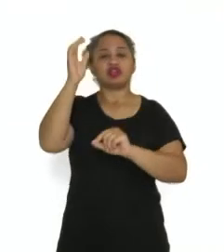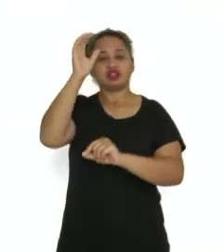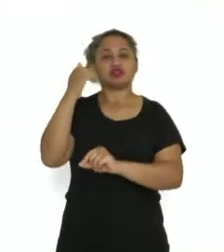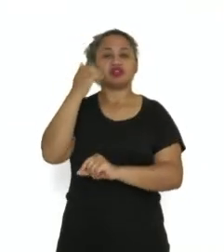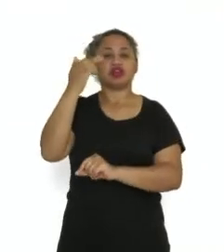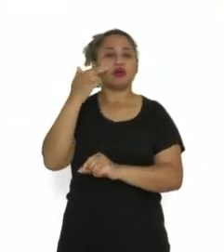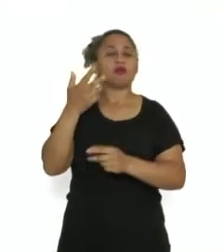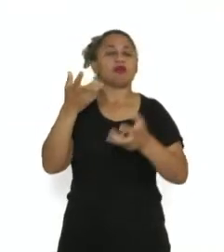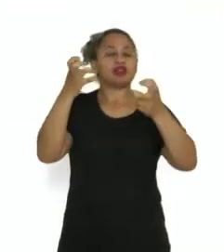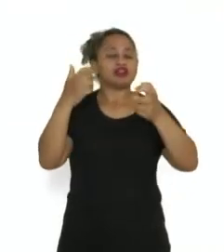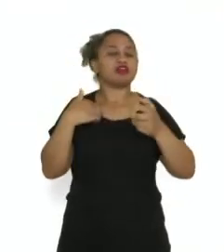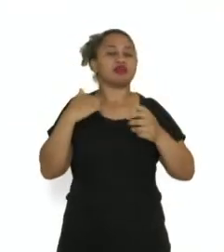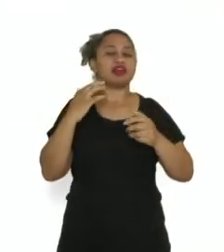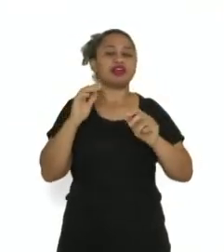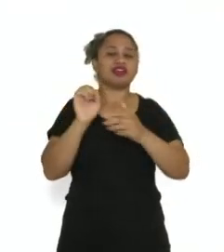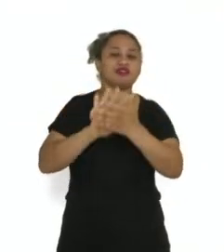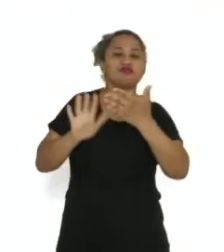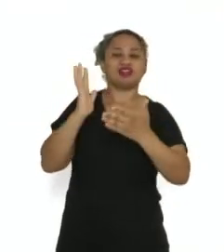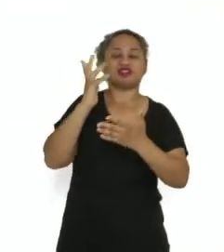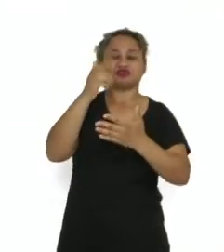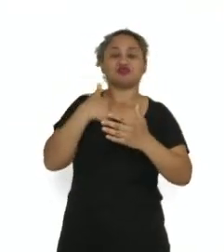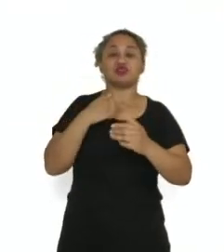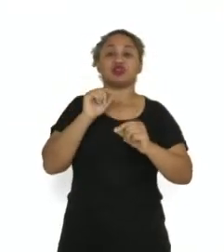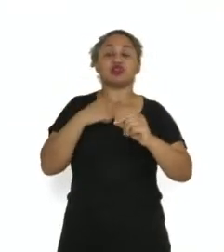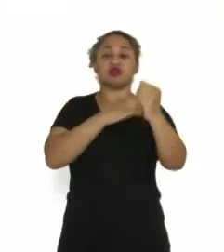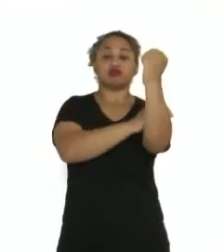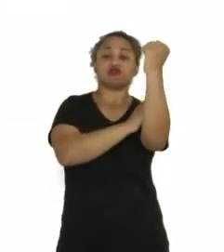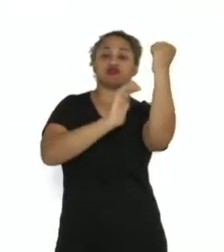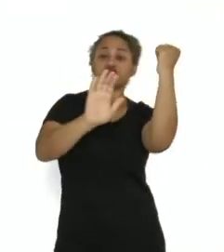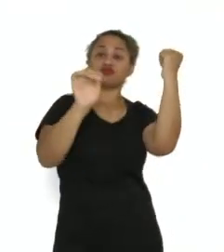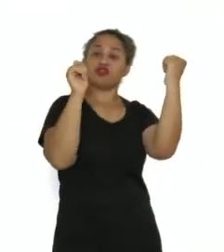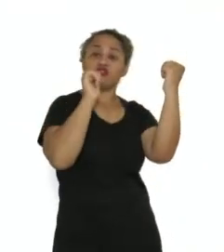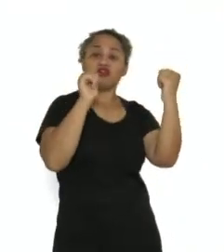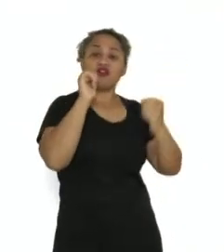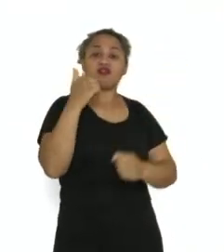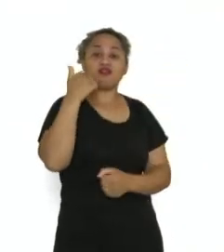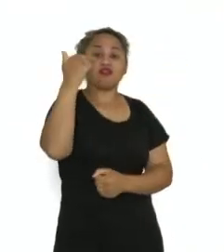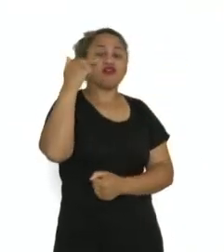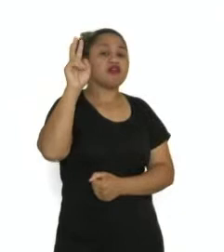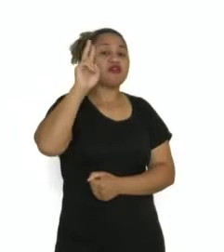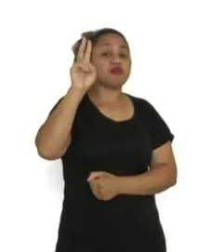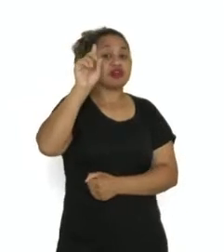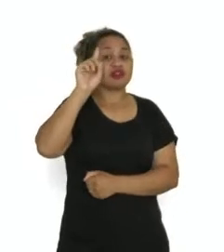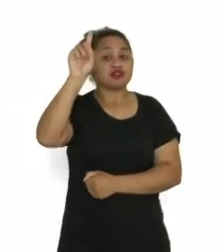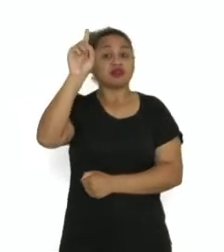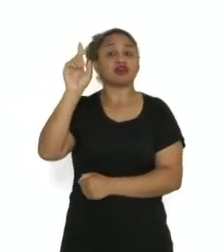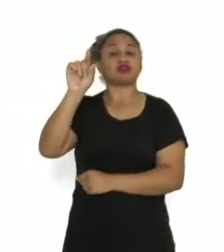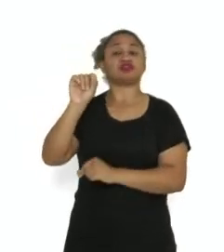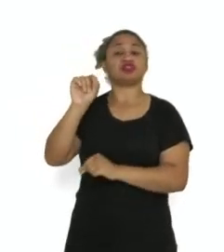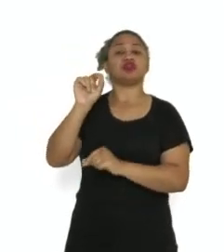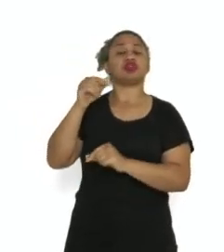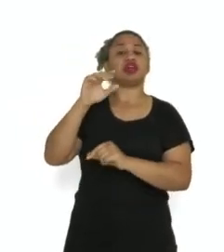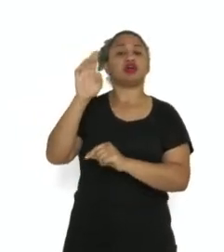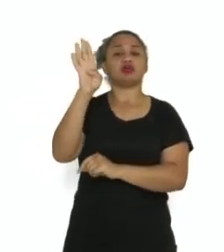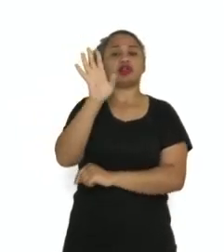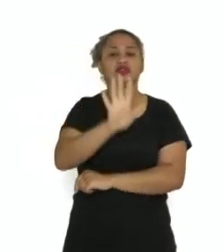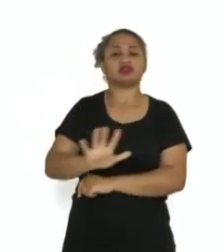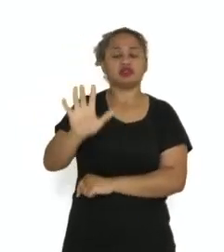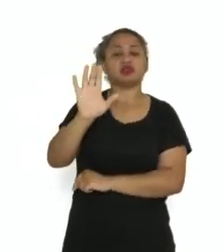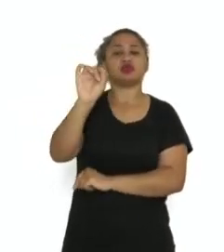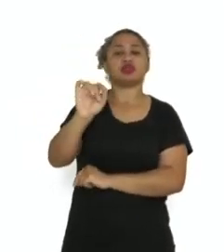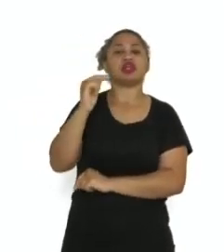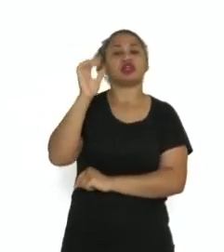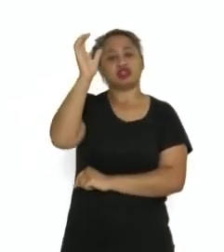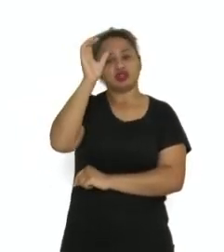mulheres negras, né, e essa sessão para lembrar o Dia Nacional da Consciência Negra. Esse dia é comemorado no